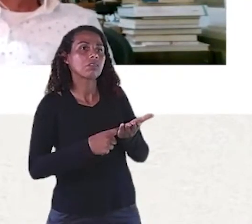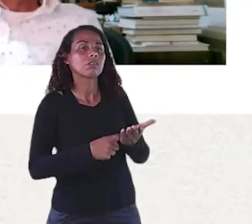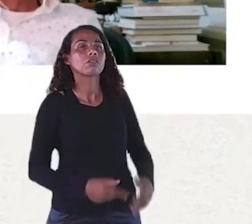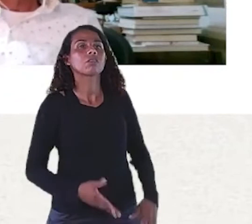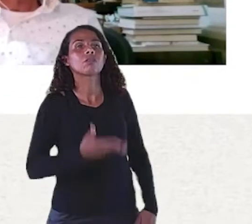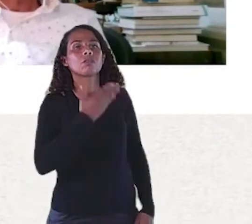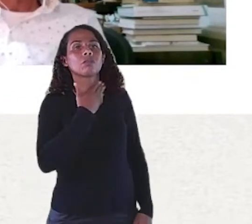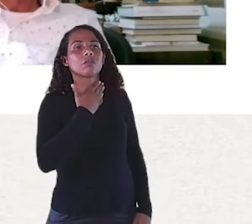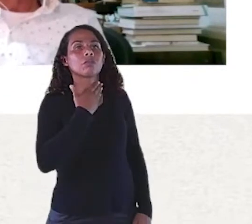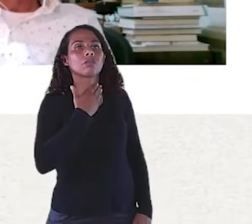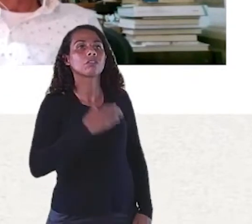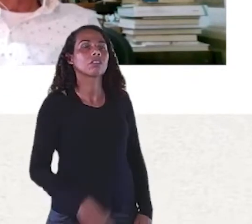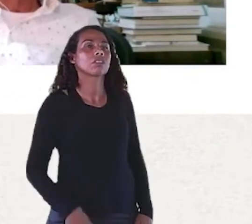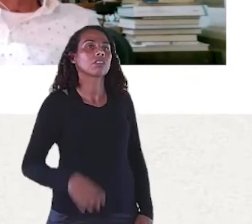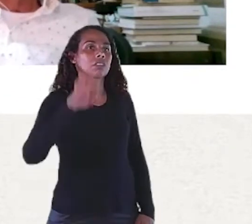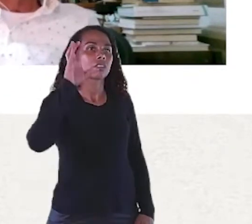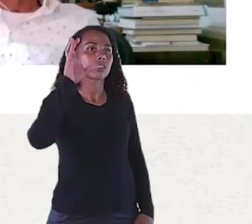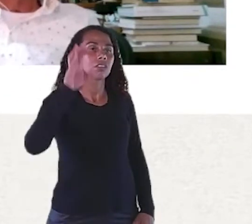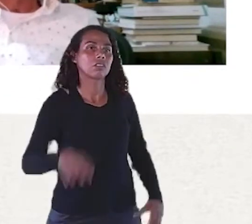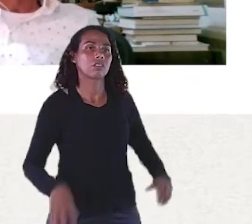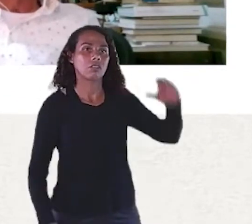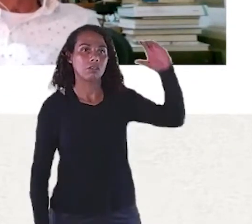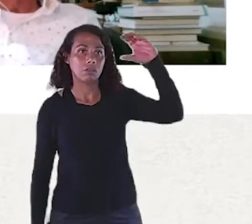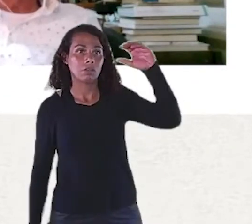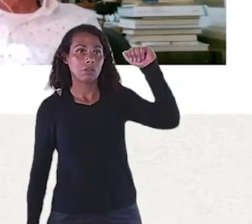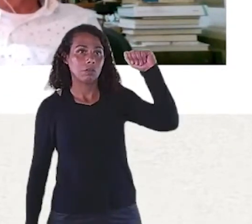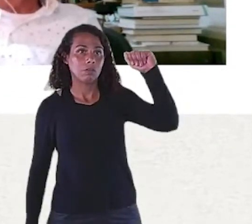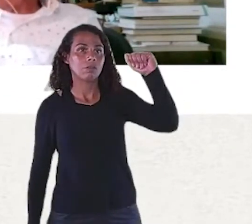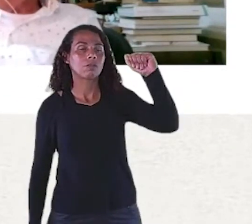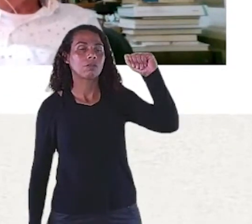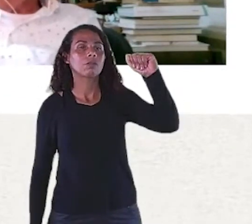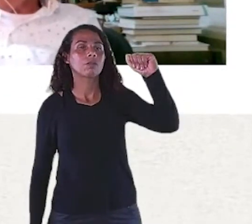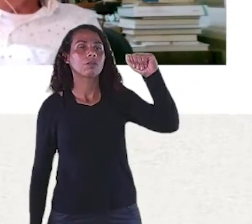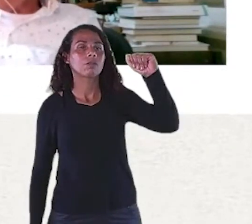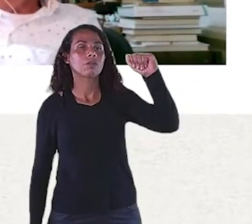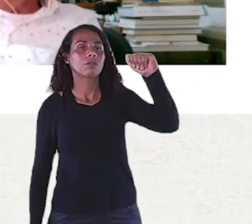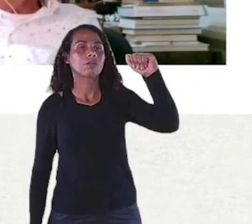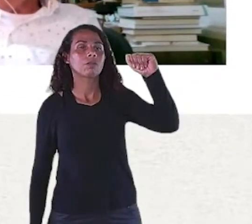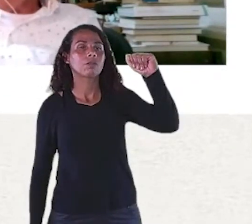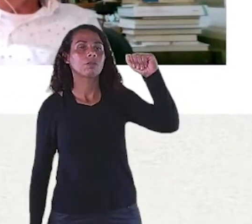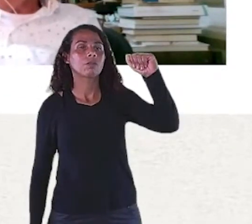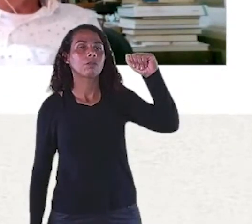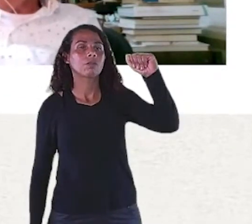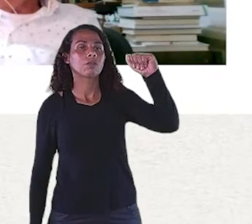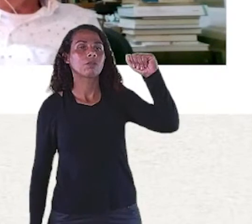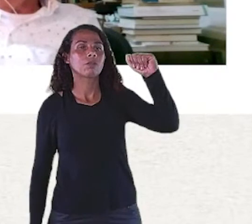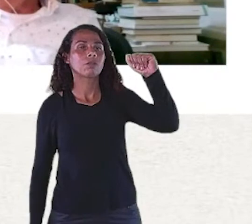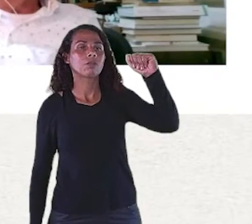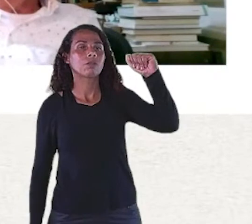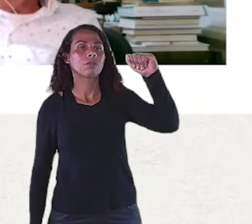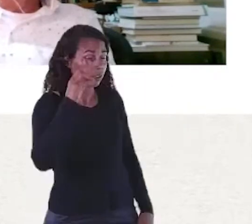bem. Eu não sei se também... eu sei que eu passei por Manaus.